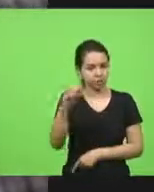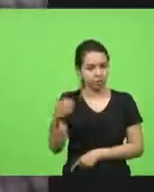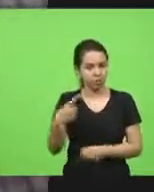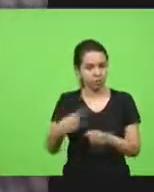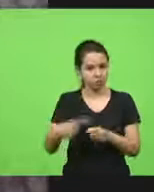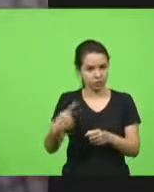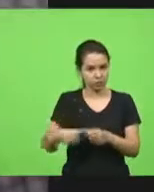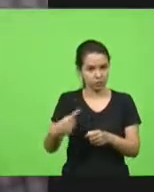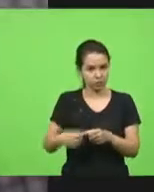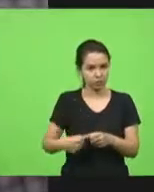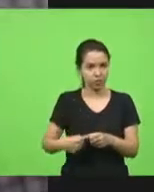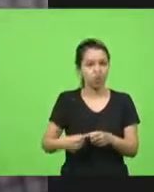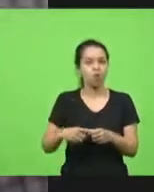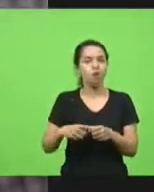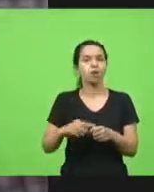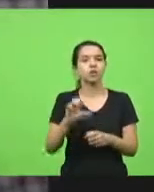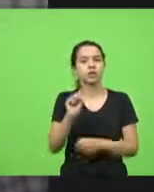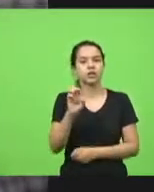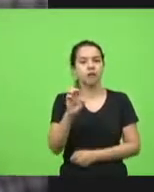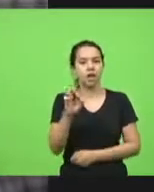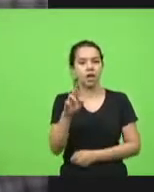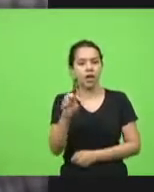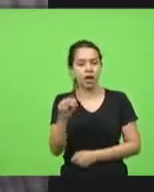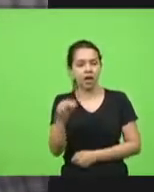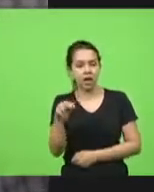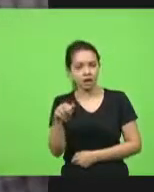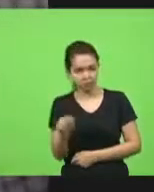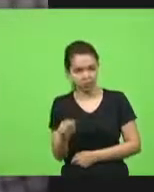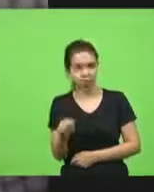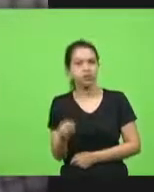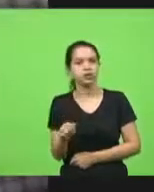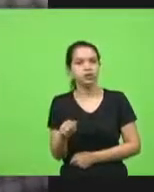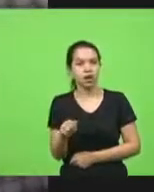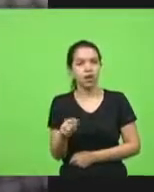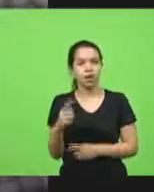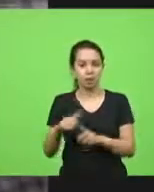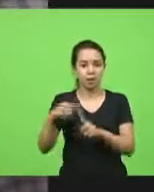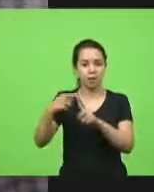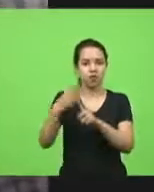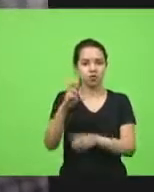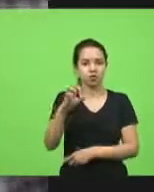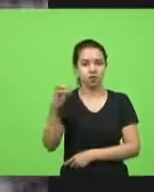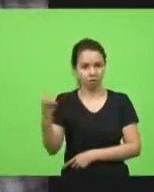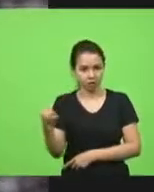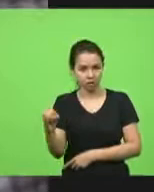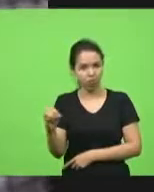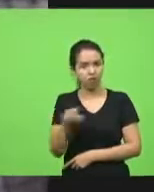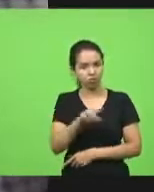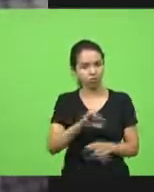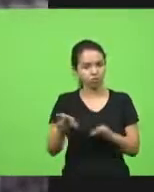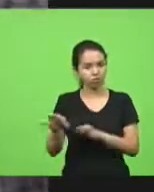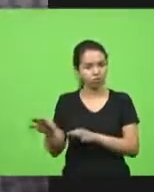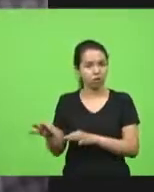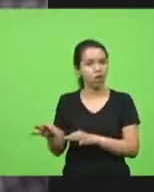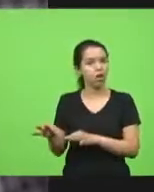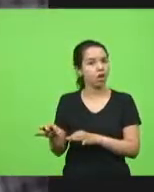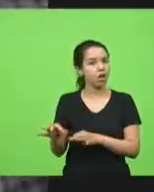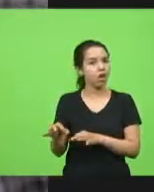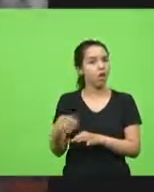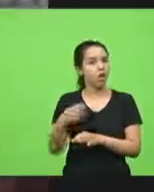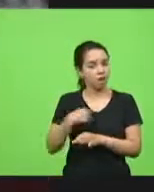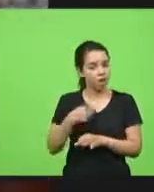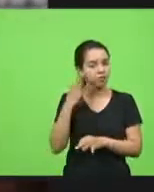500 e a mesma coisa eu fiz no Irani. Eu não tenho nenhuma dúvida, deputada Luciane, que as condições têm que ser